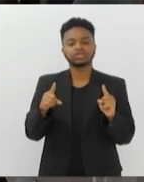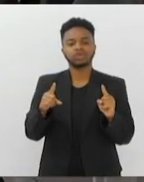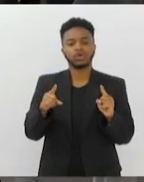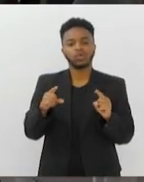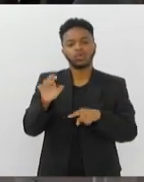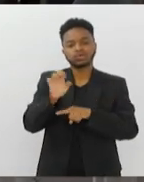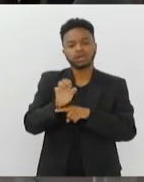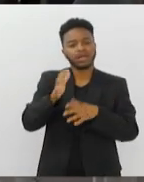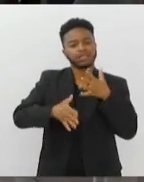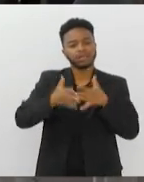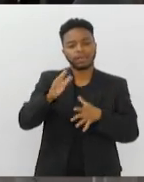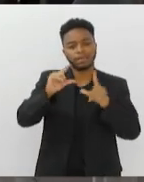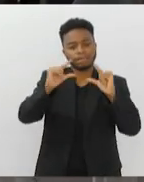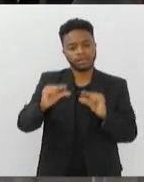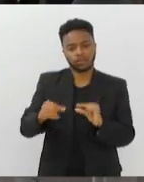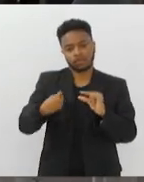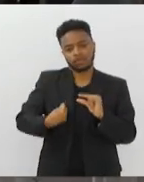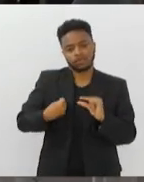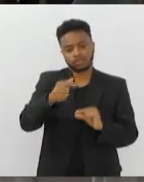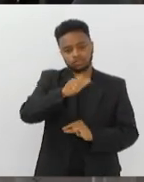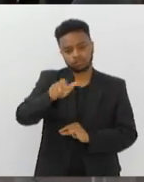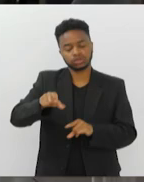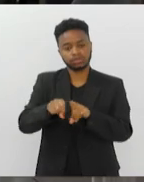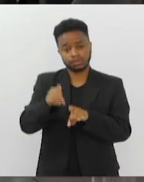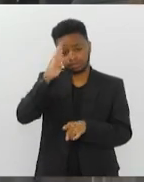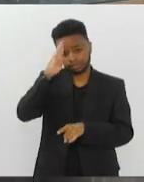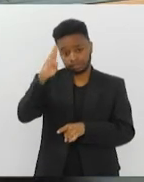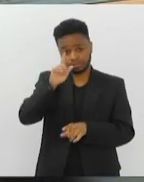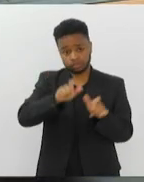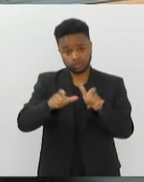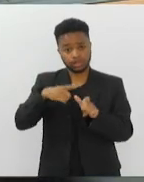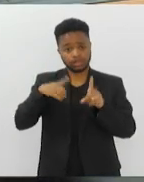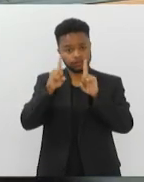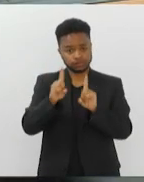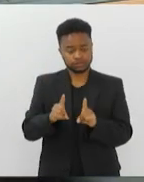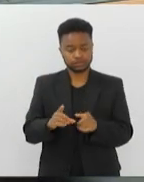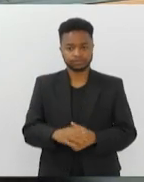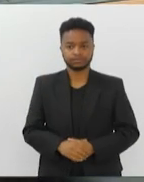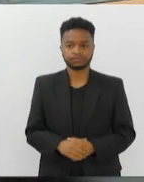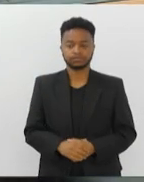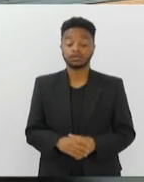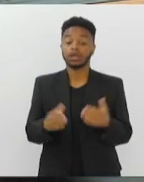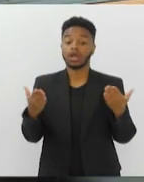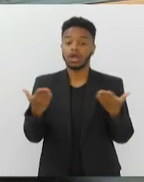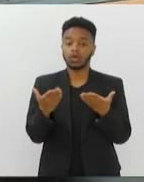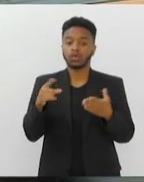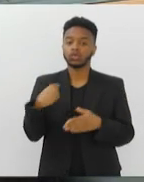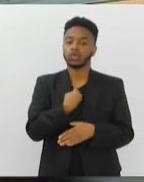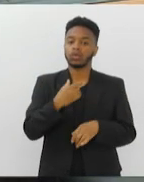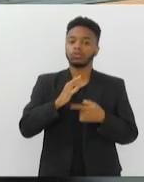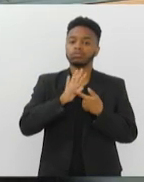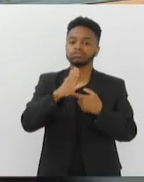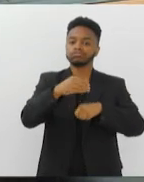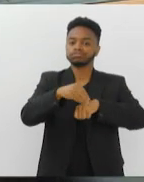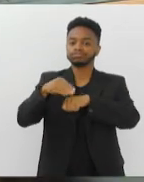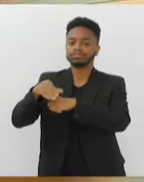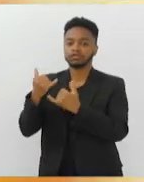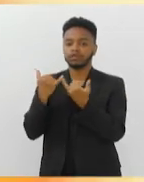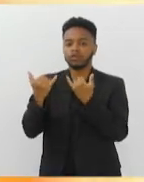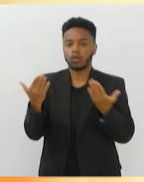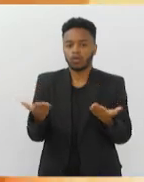menos a vida das pessoas, em especial, no caso, as pessoas com deficiência. E vamos agora ao nosso giro de notícias de hoje.